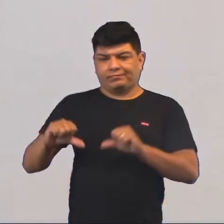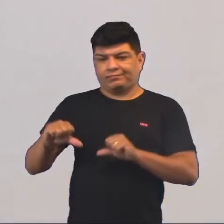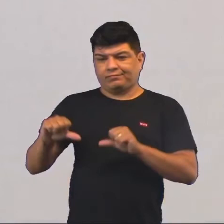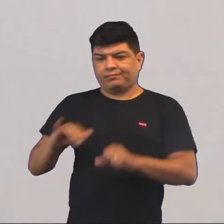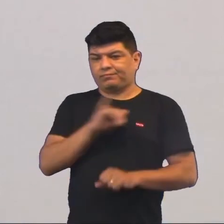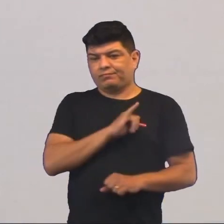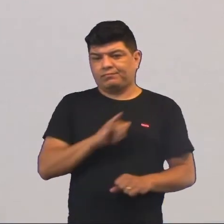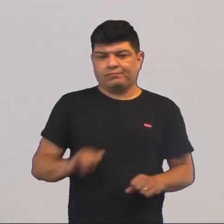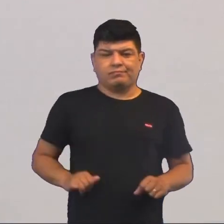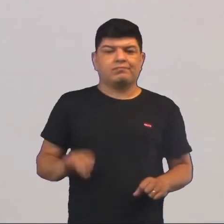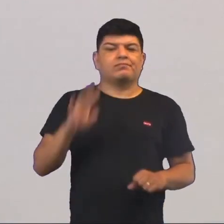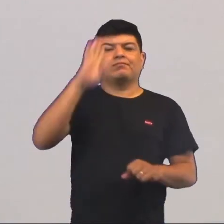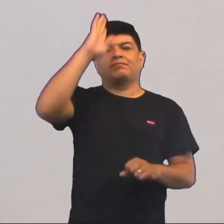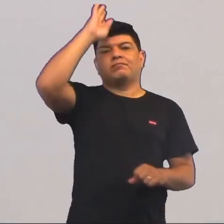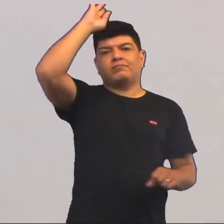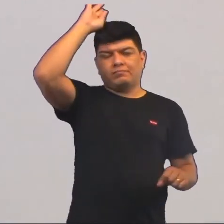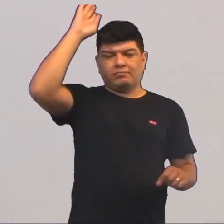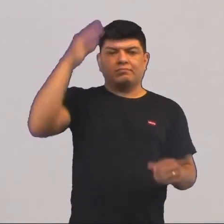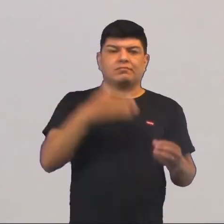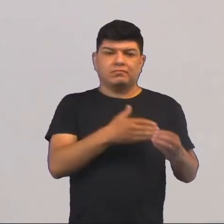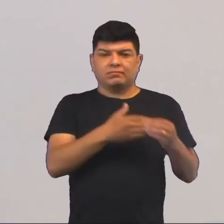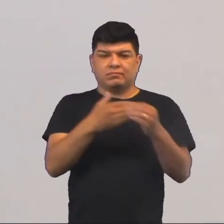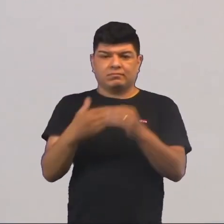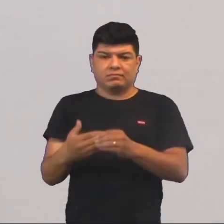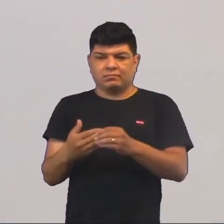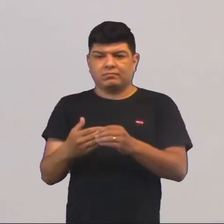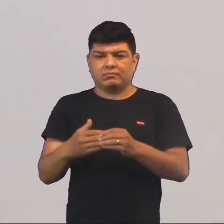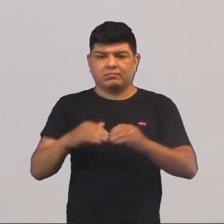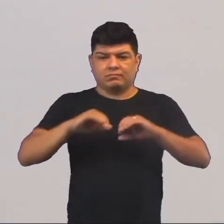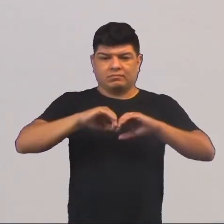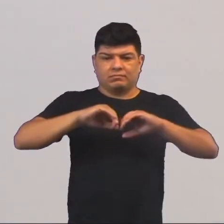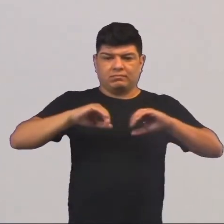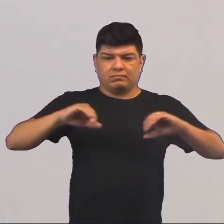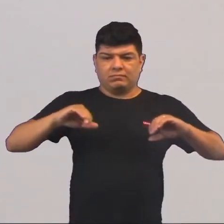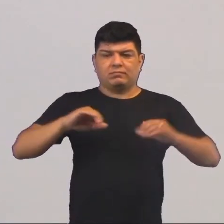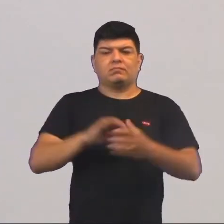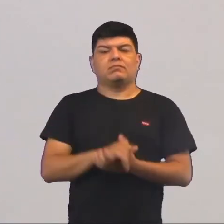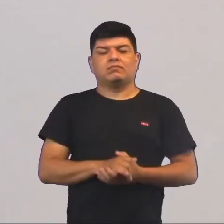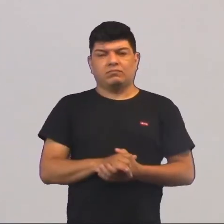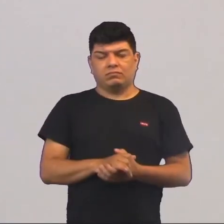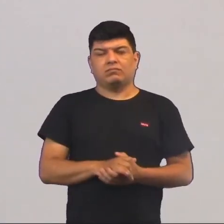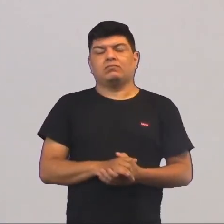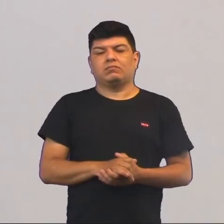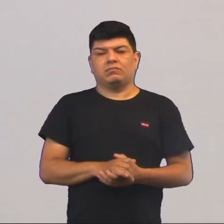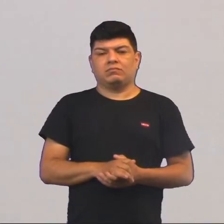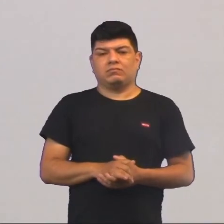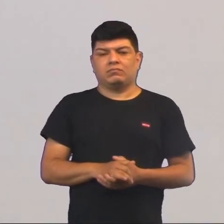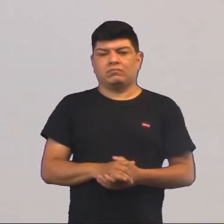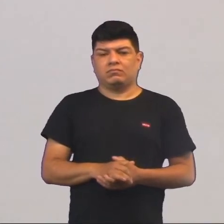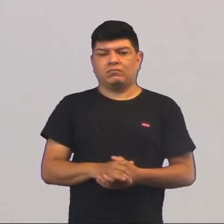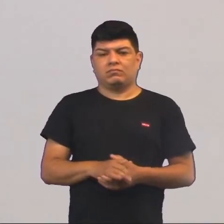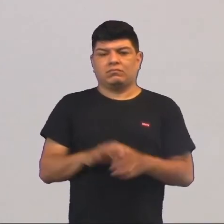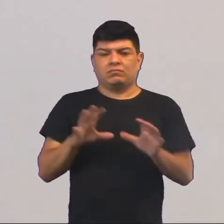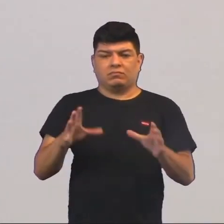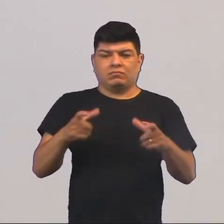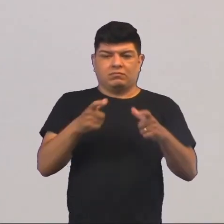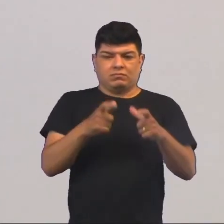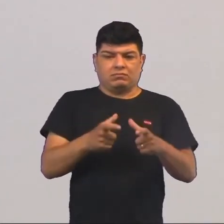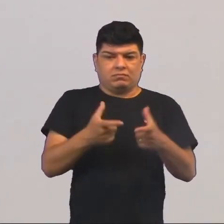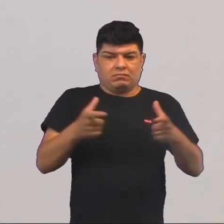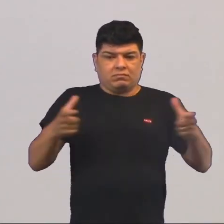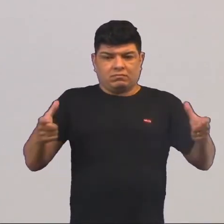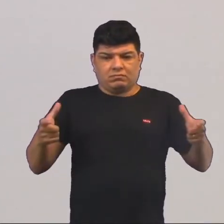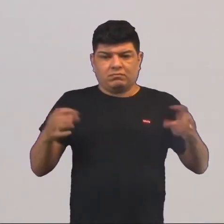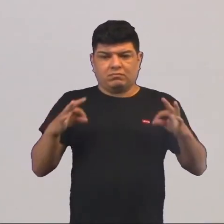do Império Romano, né? Ela traz essa descentralização e aí o que era essa porção de terra